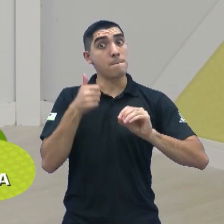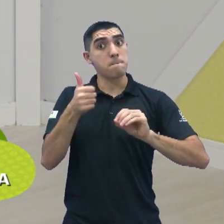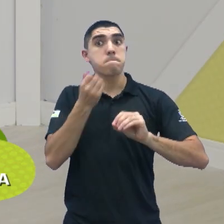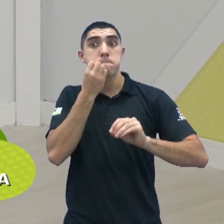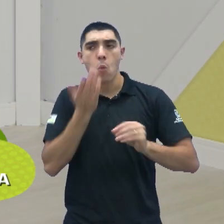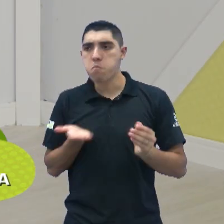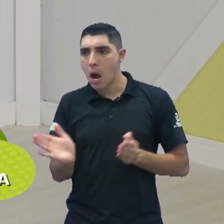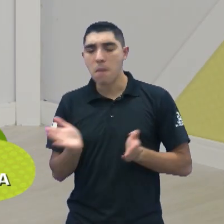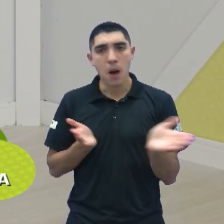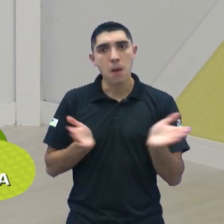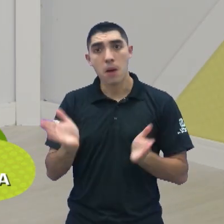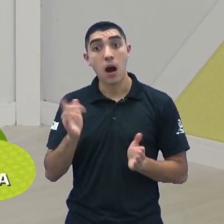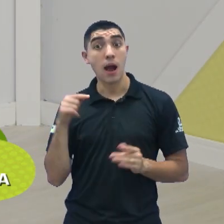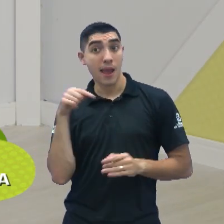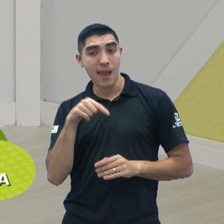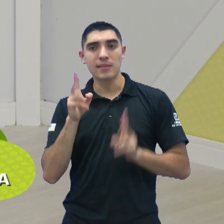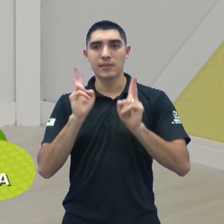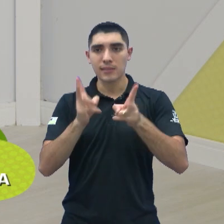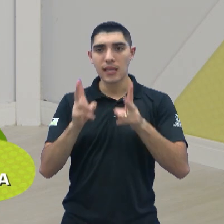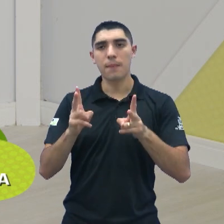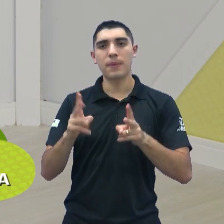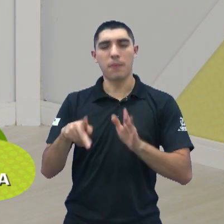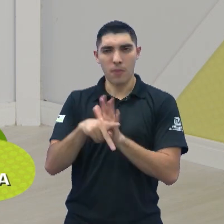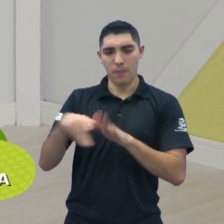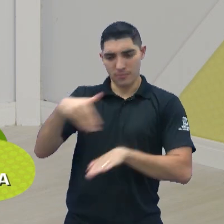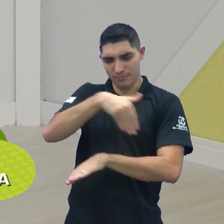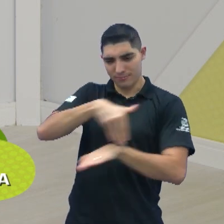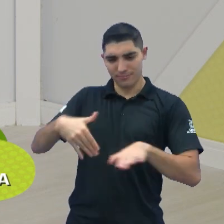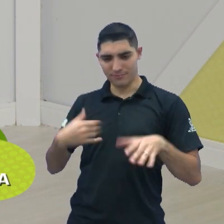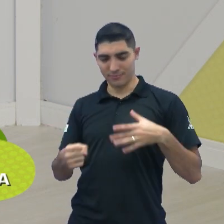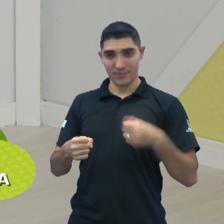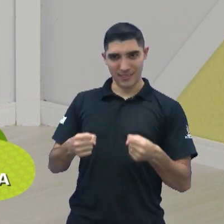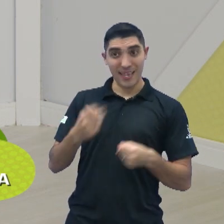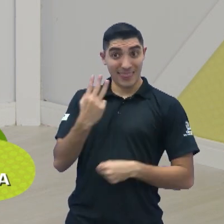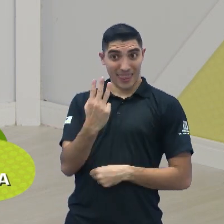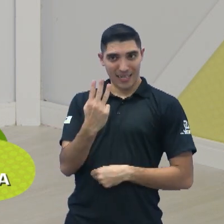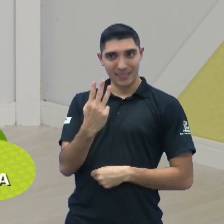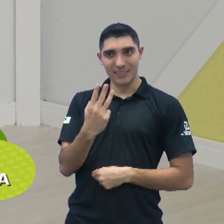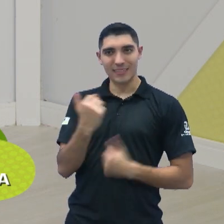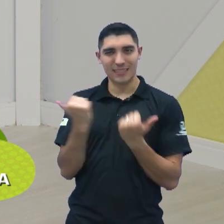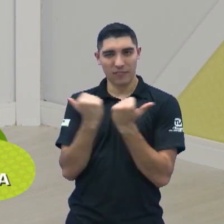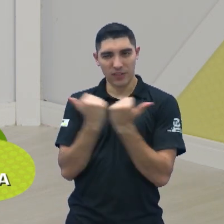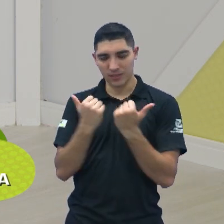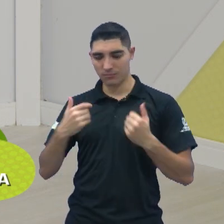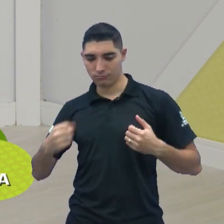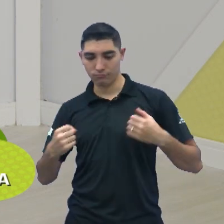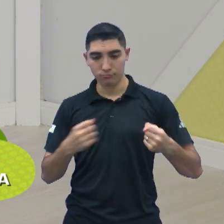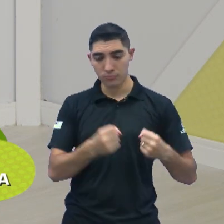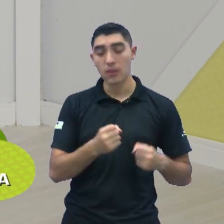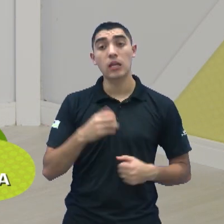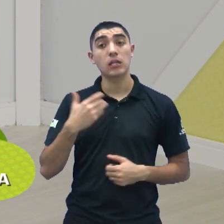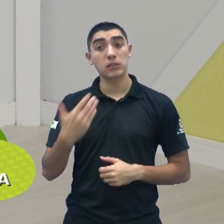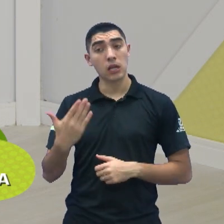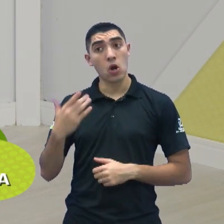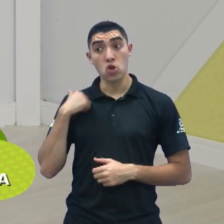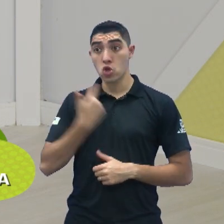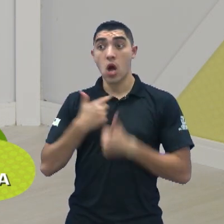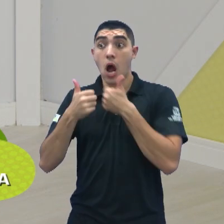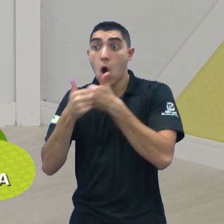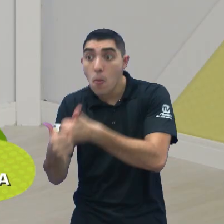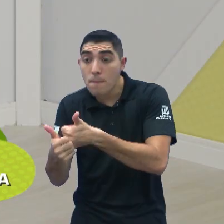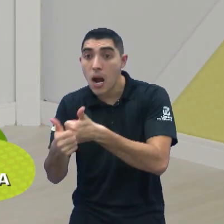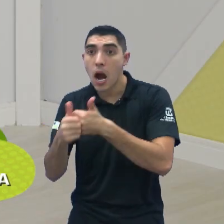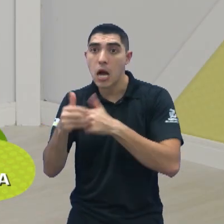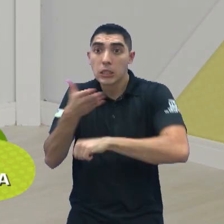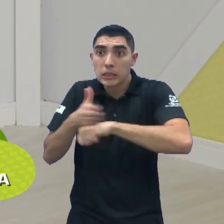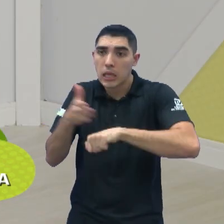vinha jogando ali no esquema de 3 zagueiros. Aliás, assim, a gente não acompanha treino, então a gente só fala com base naquilo que a gente vê nos